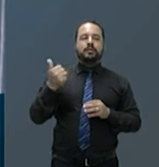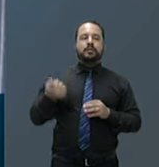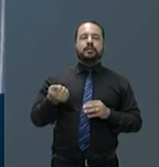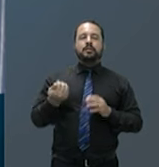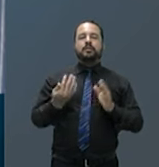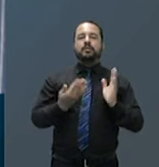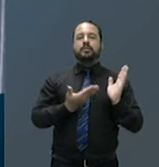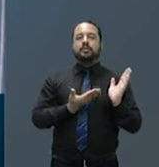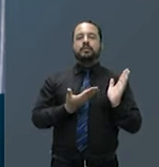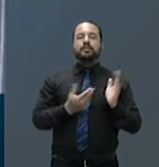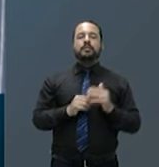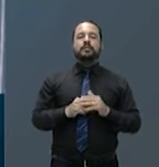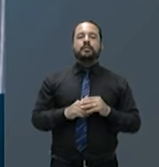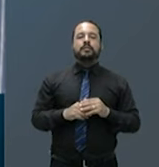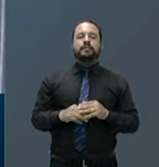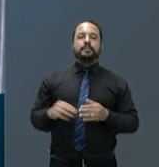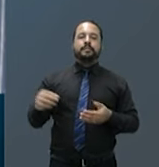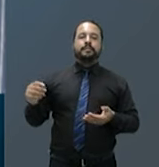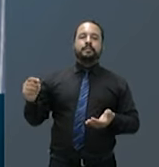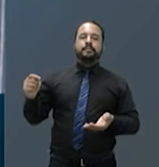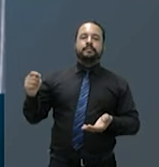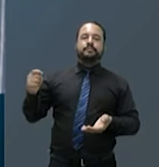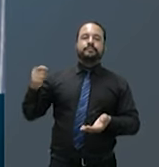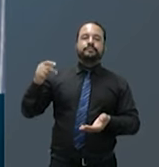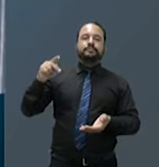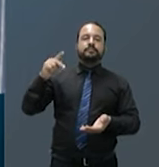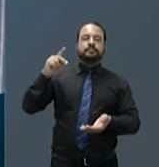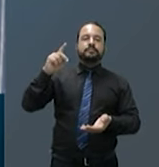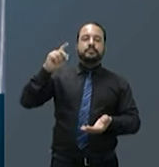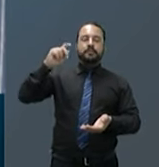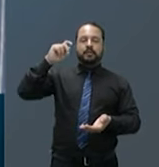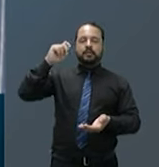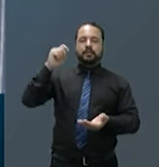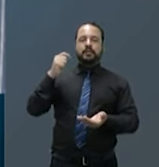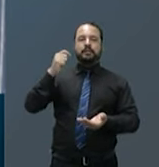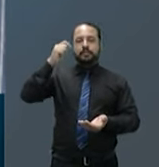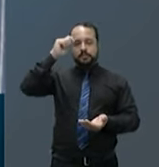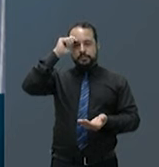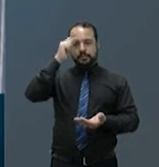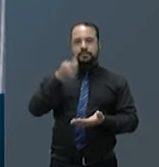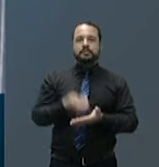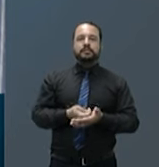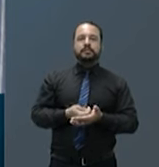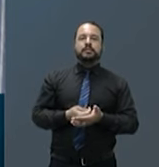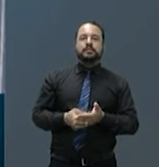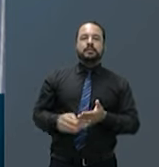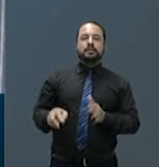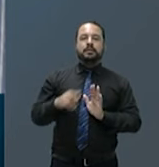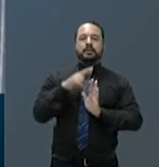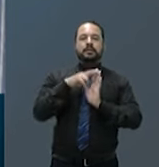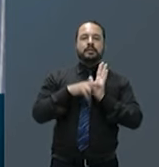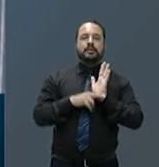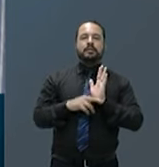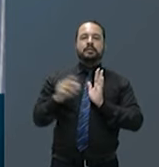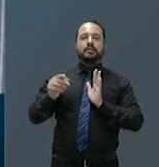1.813.684, inclusive, confirma a manutenção da regra fixada no agravo interno no Aresp